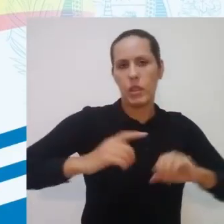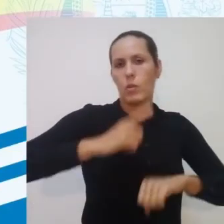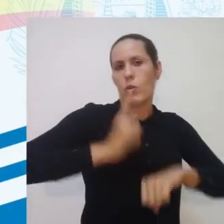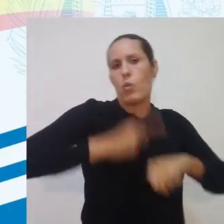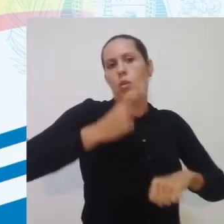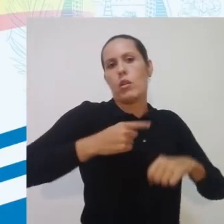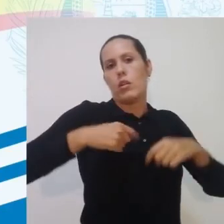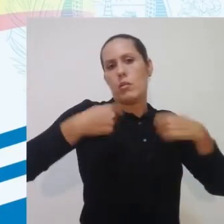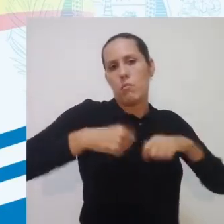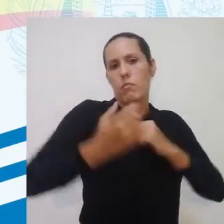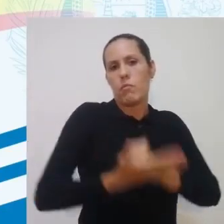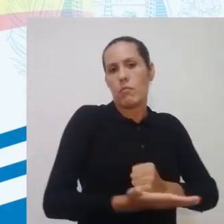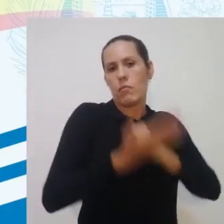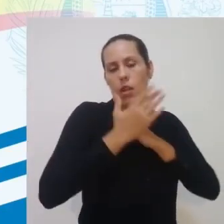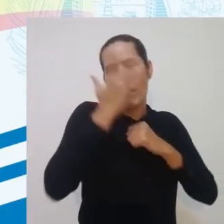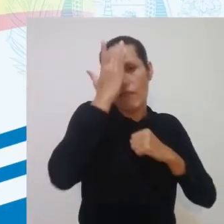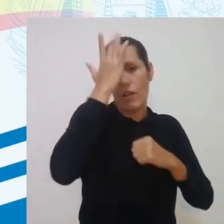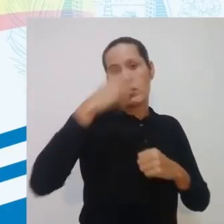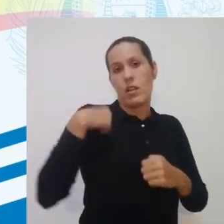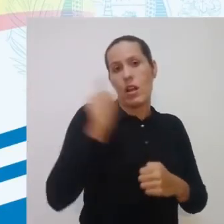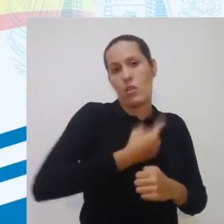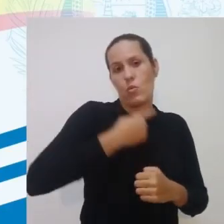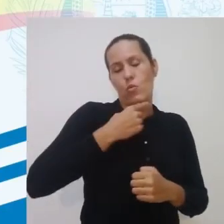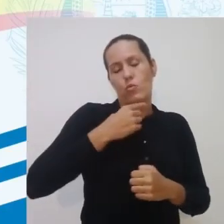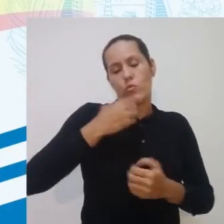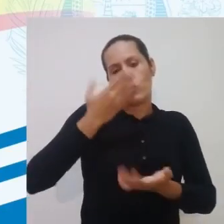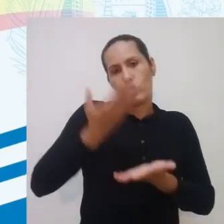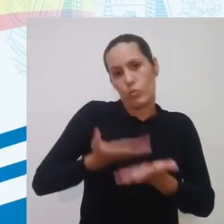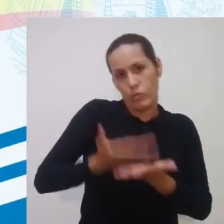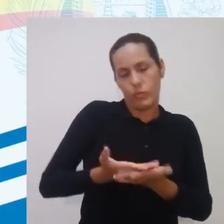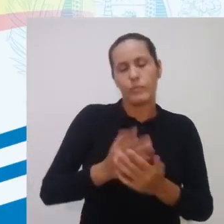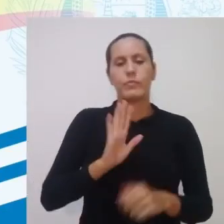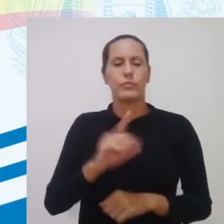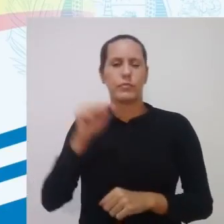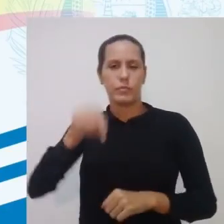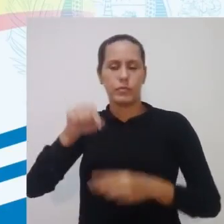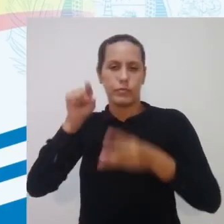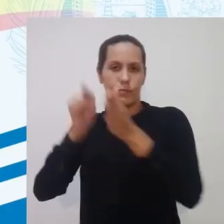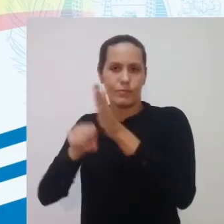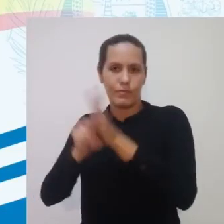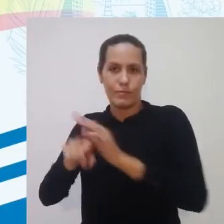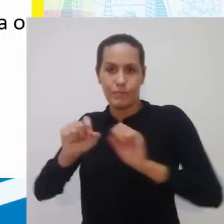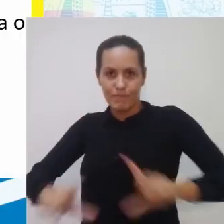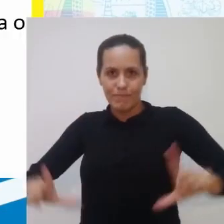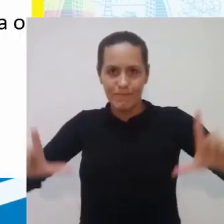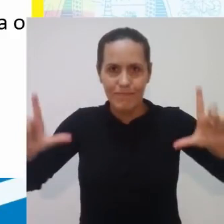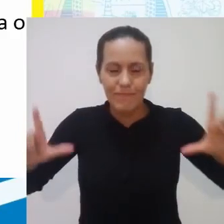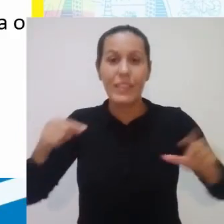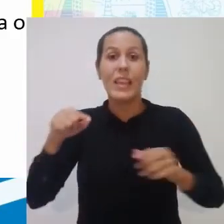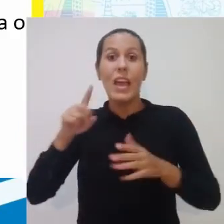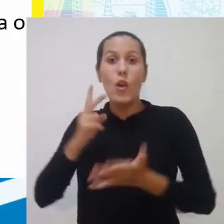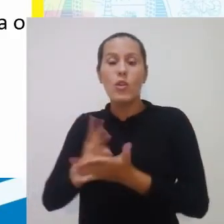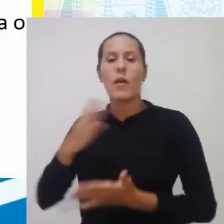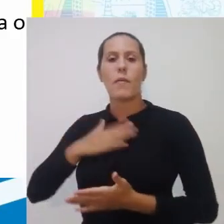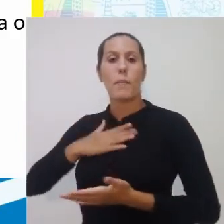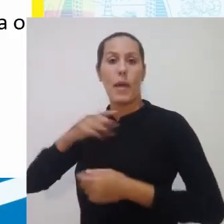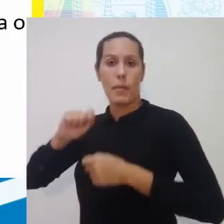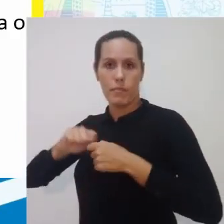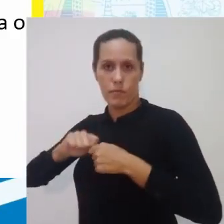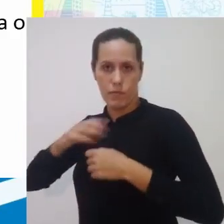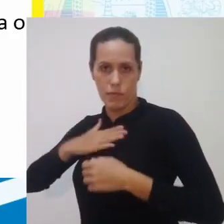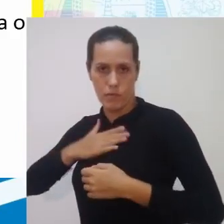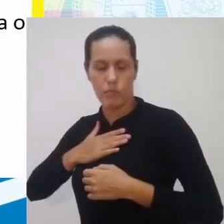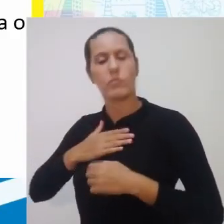solicitado ou na hora que o resumo facilitar o nosso próprio estudo. Então se liga aí nas 3 questões que eu sempre faço para